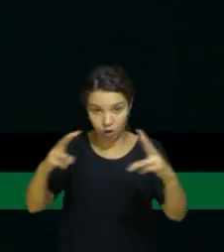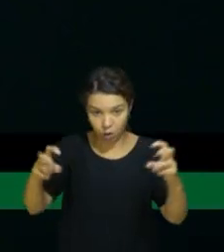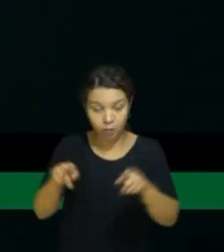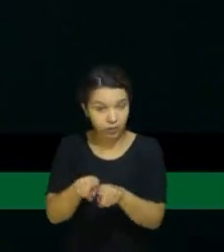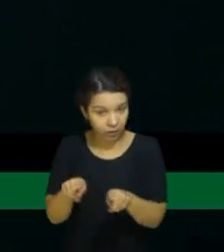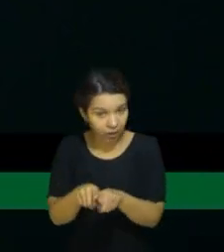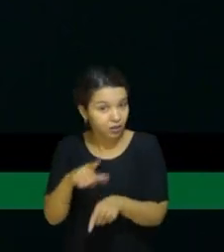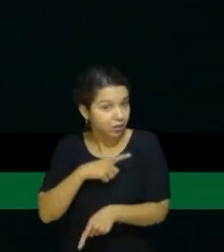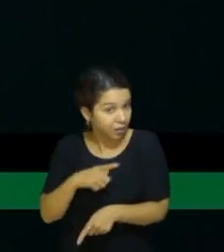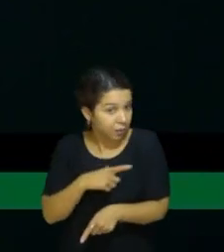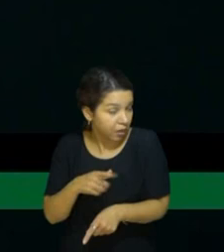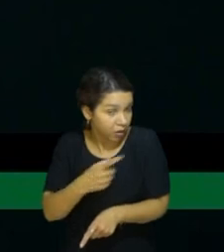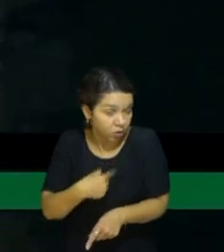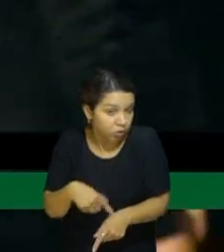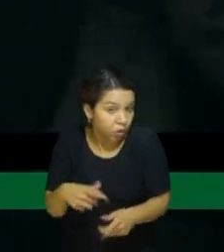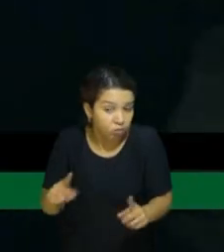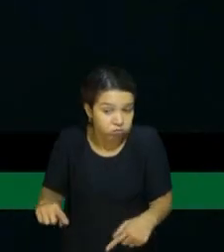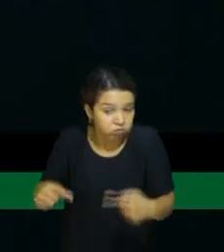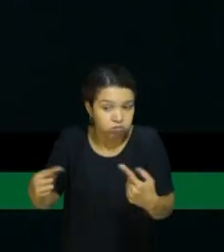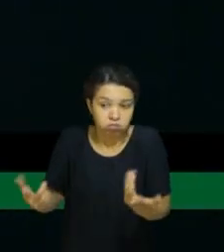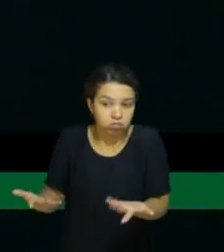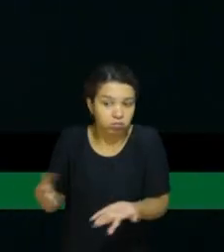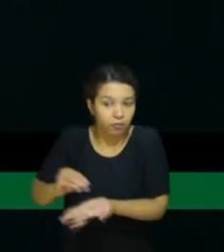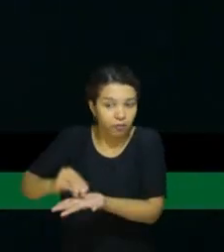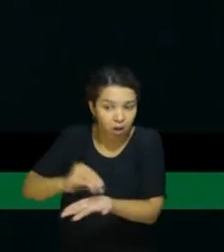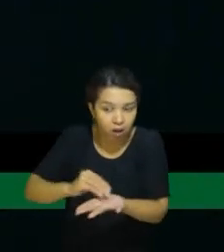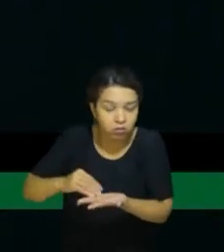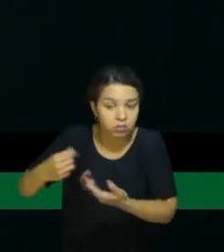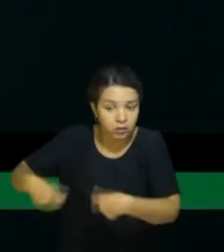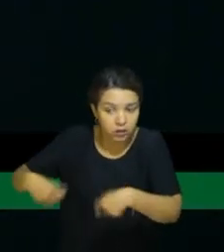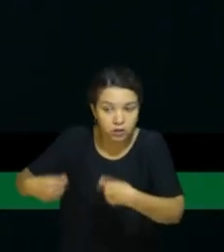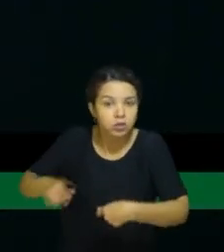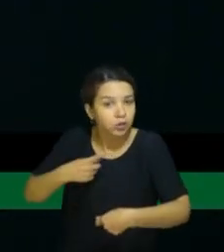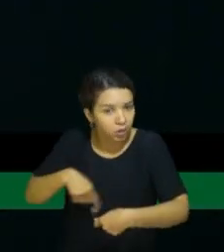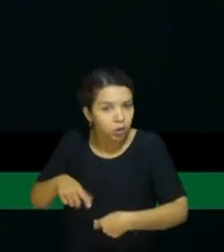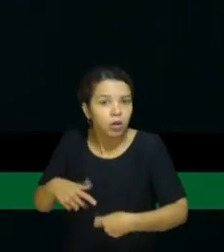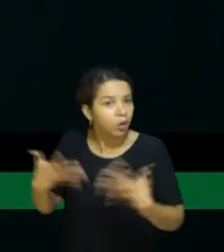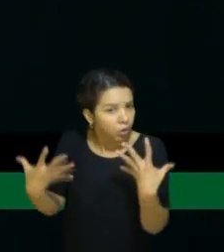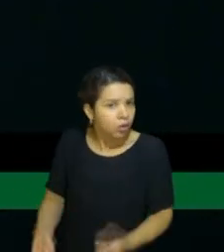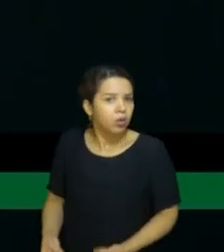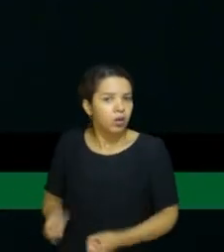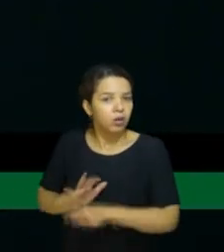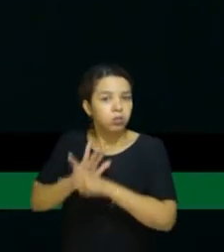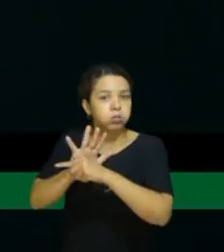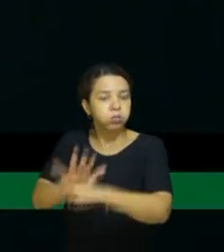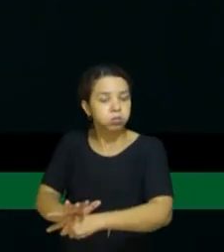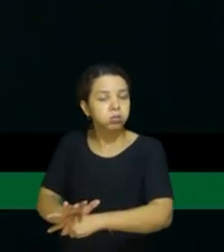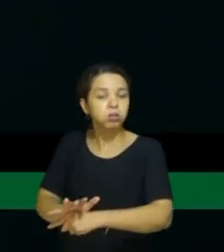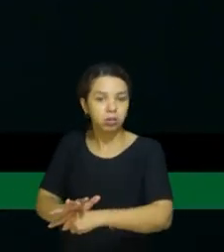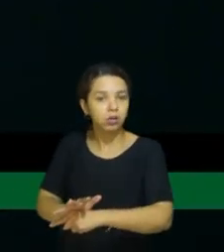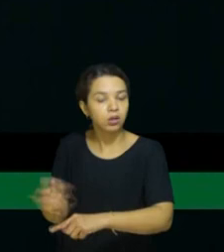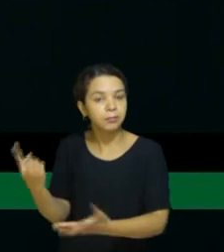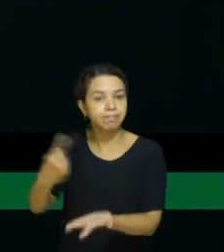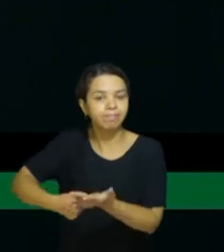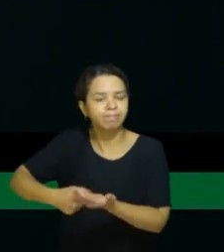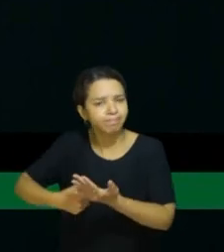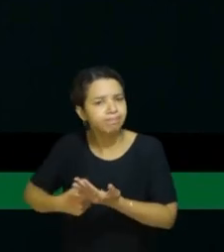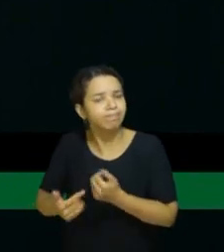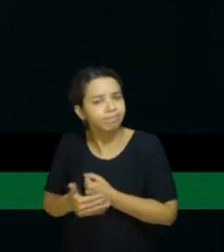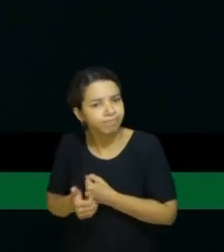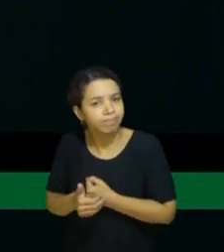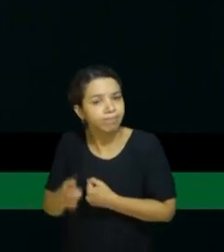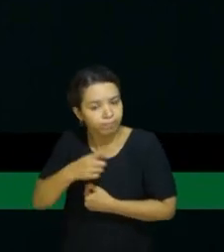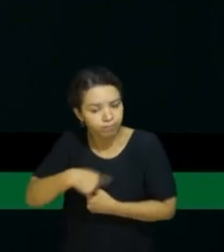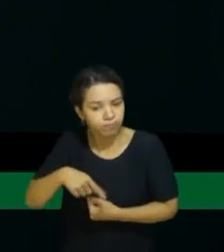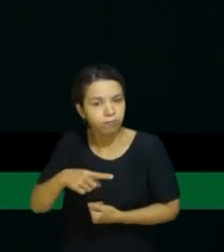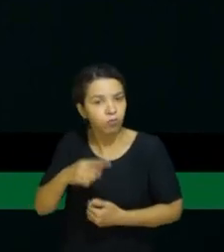essas demandas com muito carinho com muito compromisso e avançando os números mostram senhor presidente que nós estamos